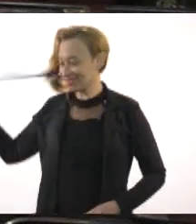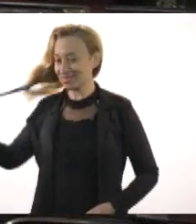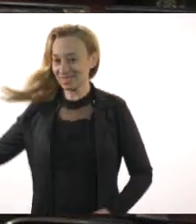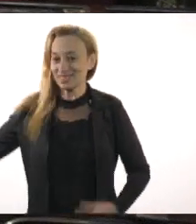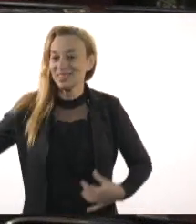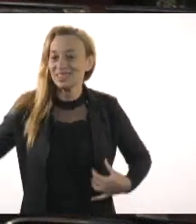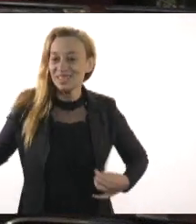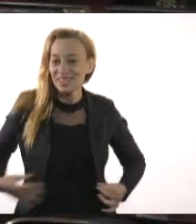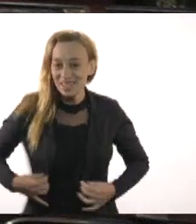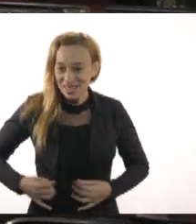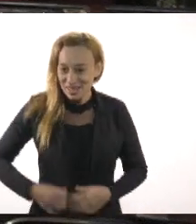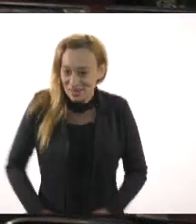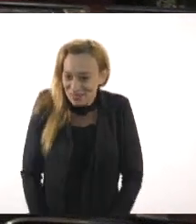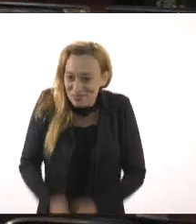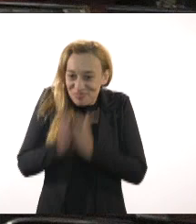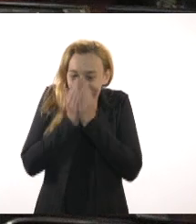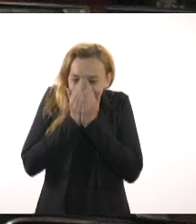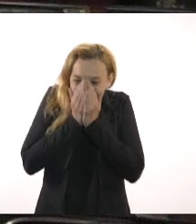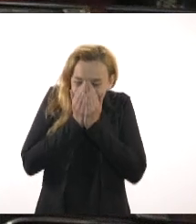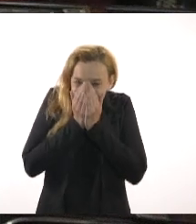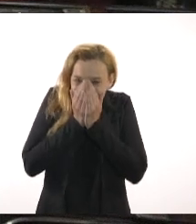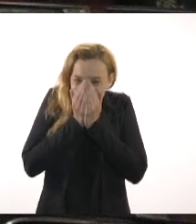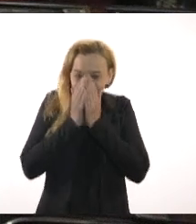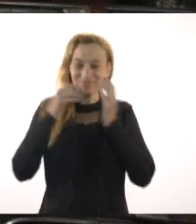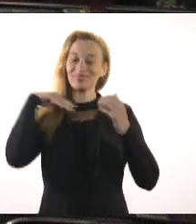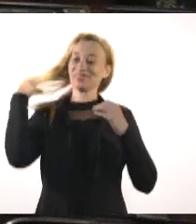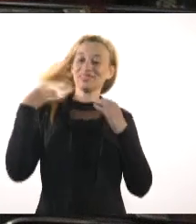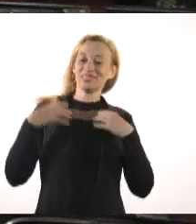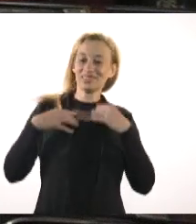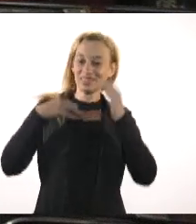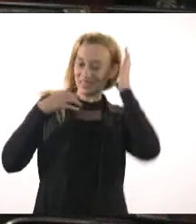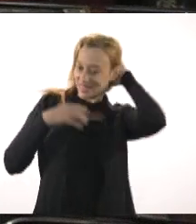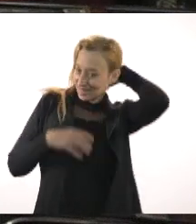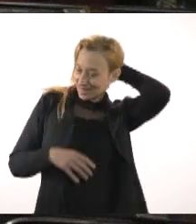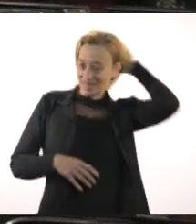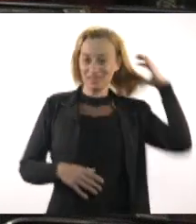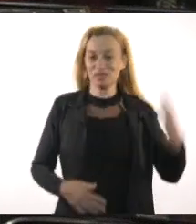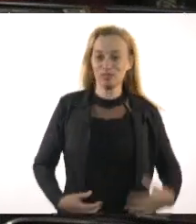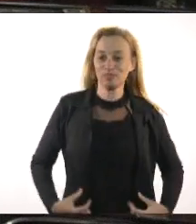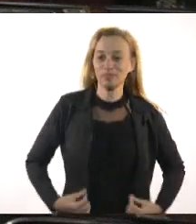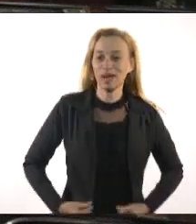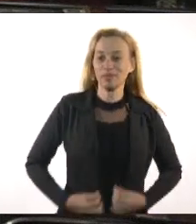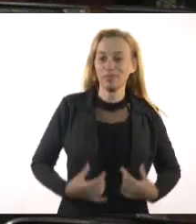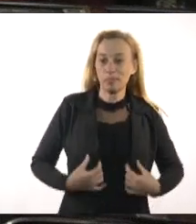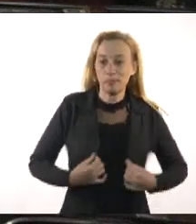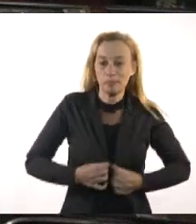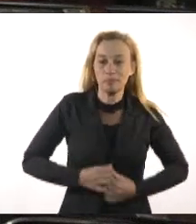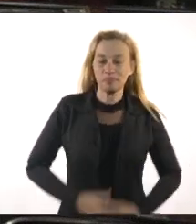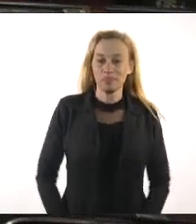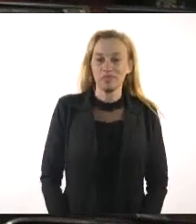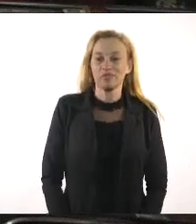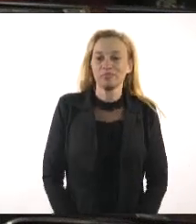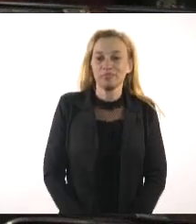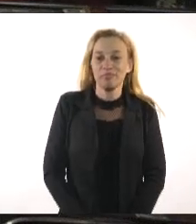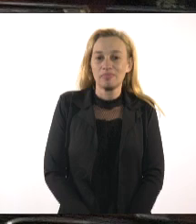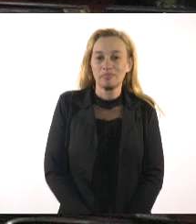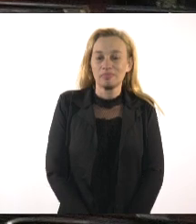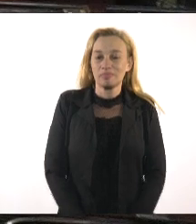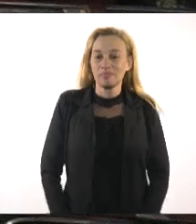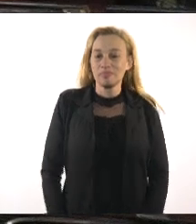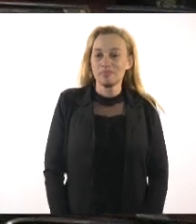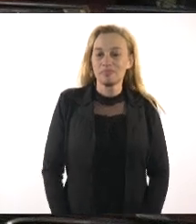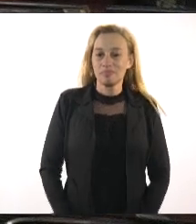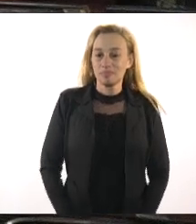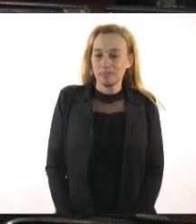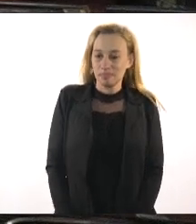falar. Convido para comprar a mesa de honra. Cardeal Orani João Tempesta, vai chamando nessa ordem, a gente vai acomodando. Depois que chamou todo mundo, chama